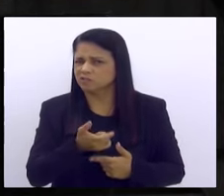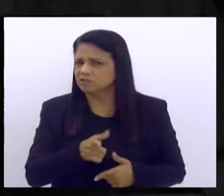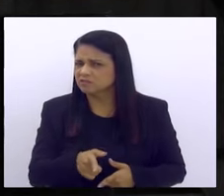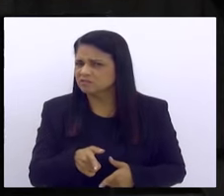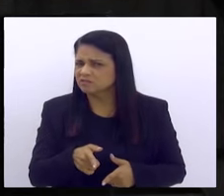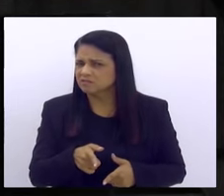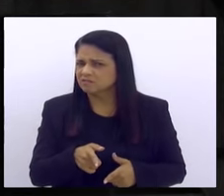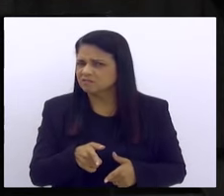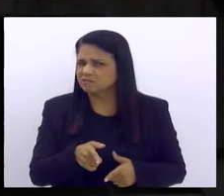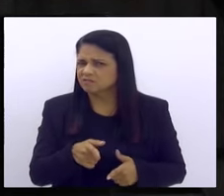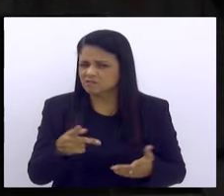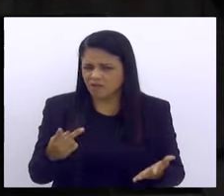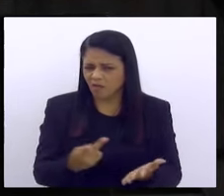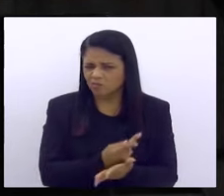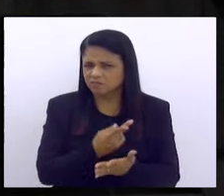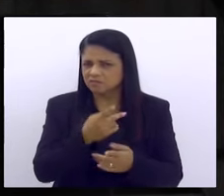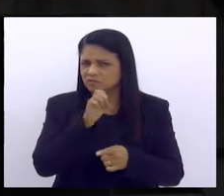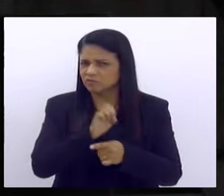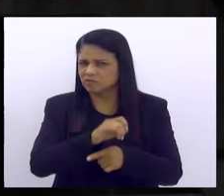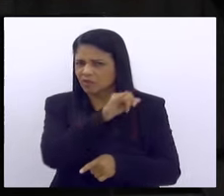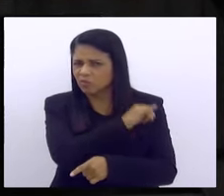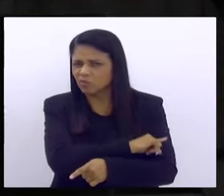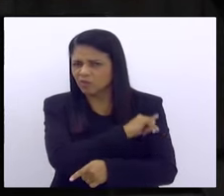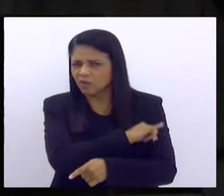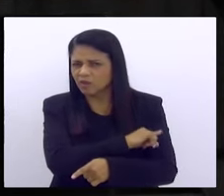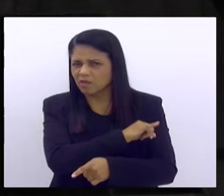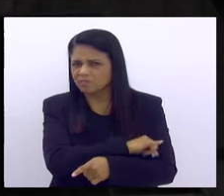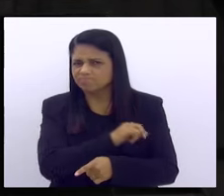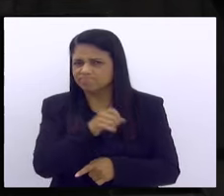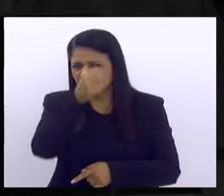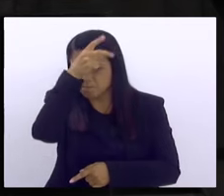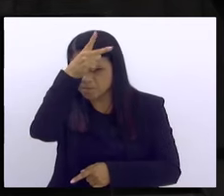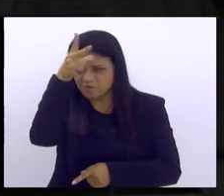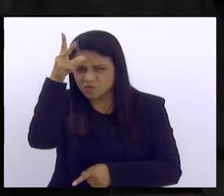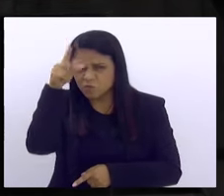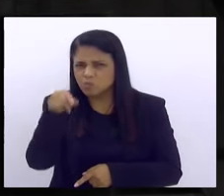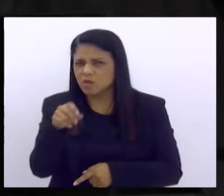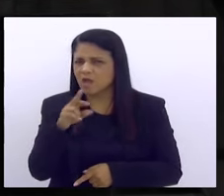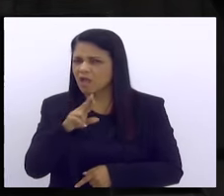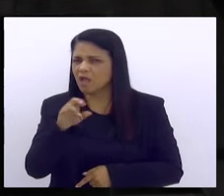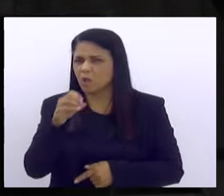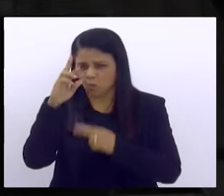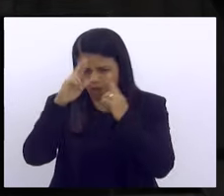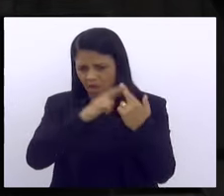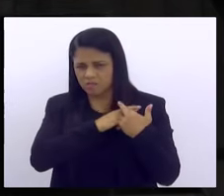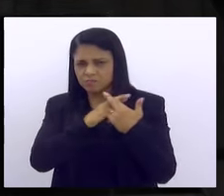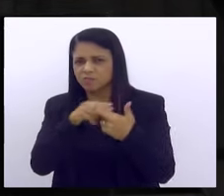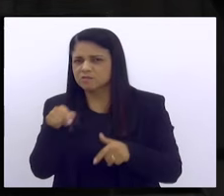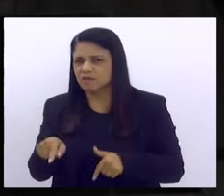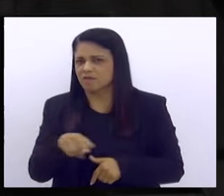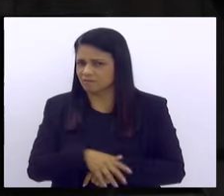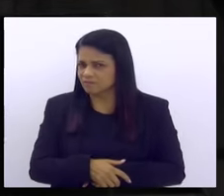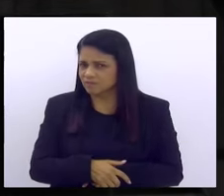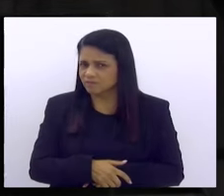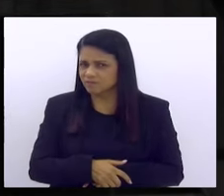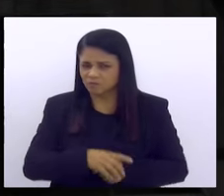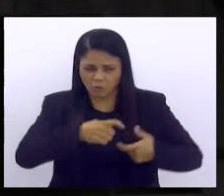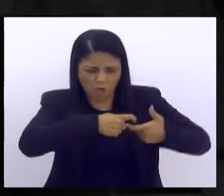que está acontecendo no Rio de Janeiro, promovido pela Prefeitura do Rio, com esses